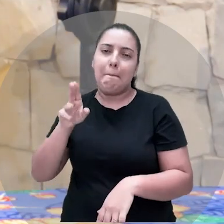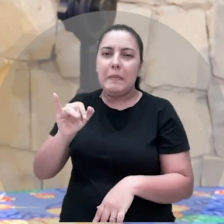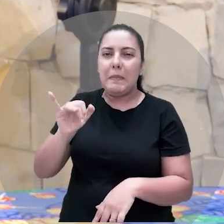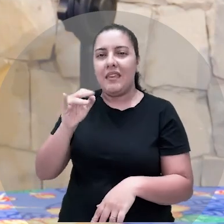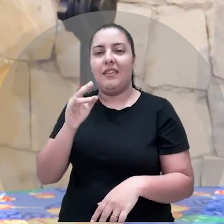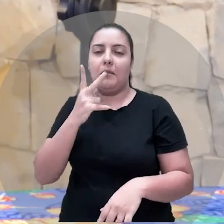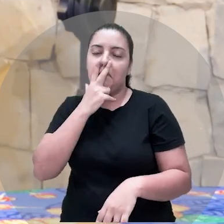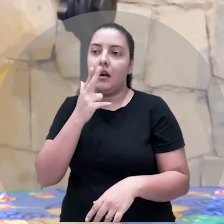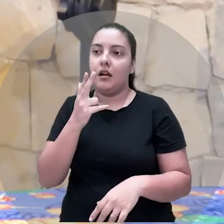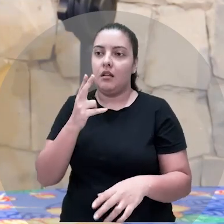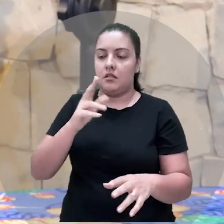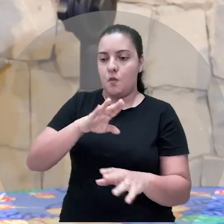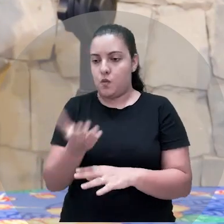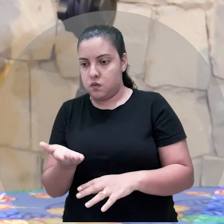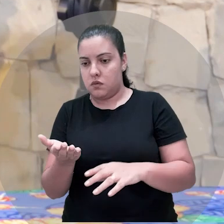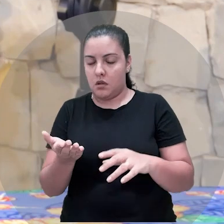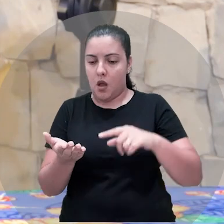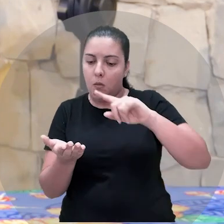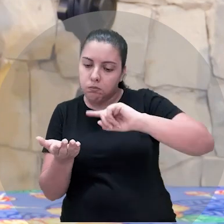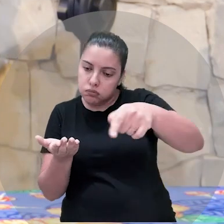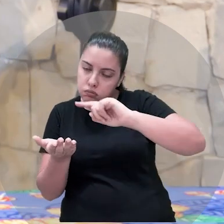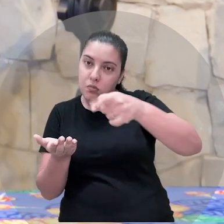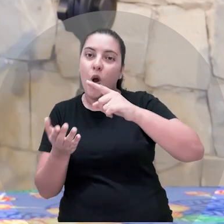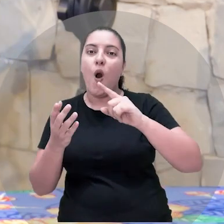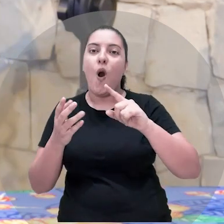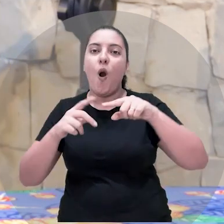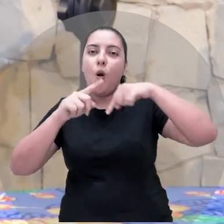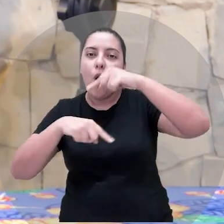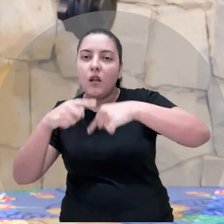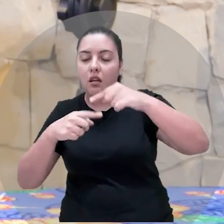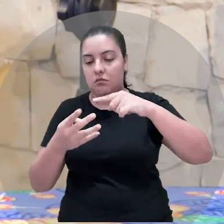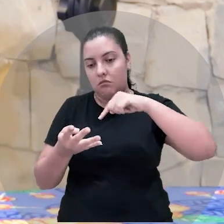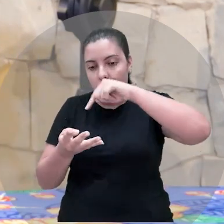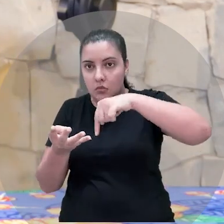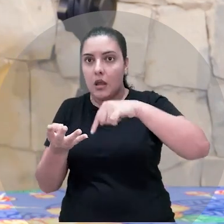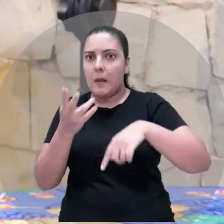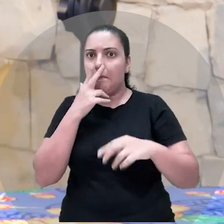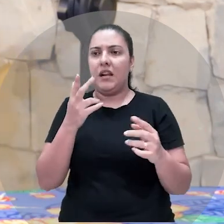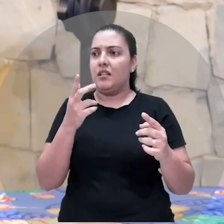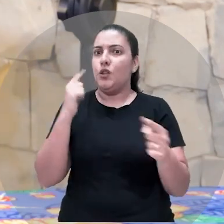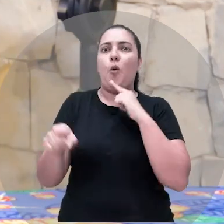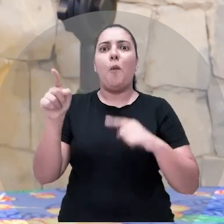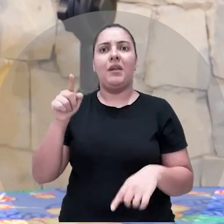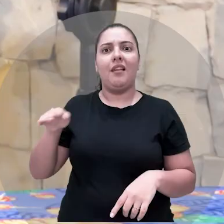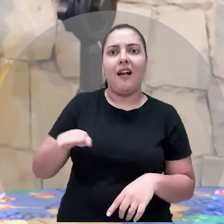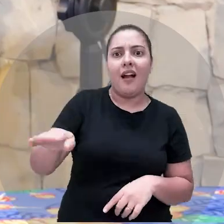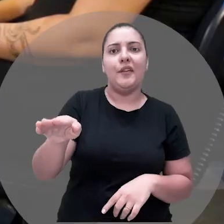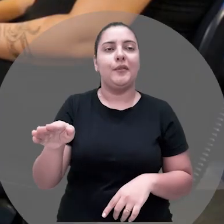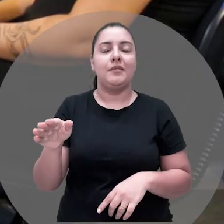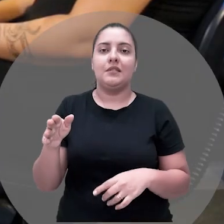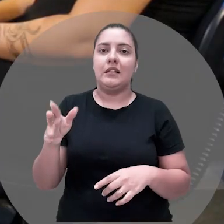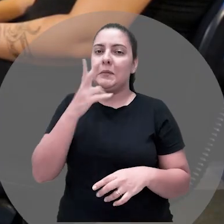um Bibi ela vira esse carrinho de cabeça para baixo ela roda as rodas desse carrinho né então é uma forma de brincar meio que